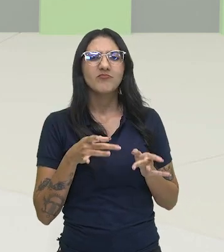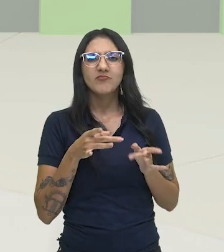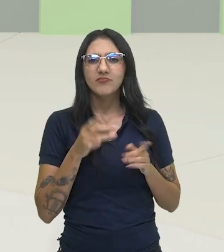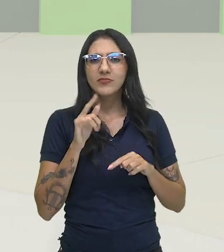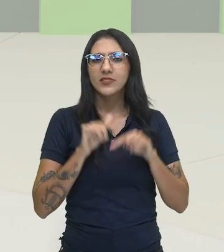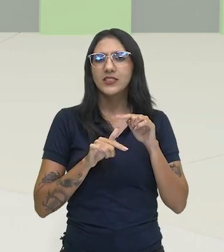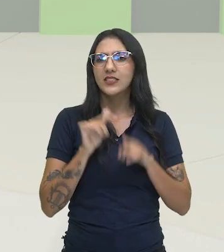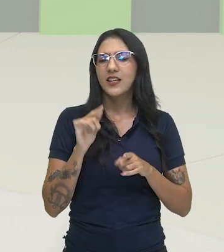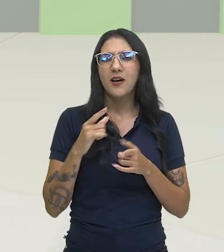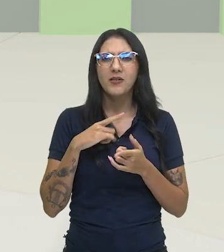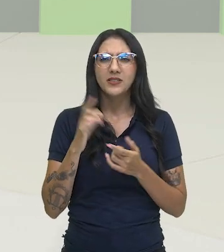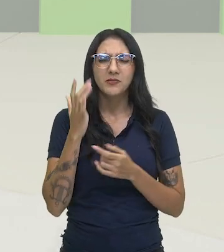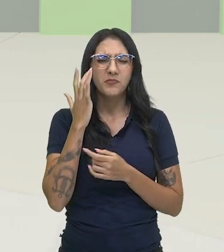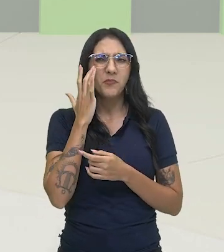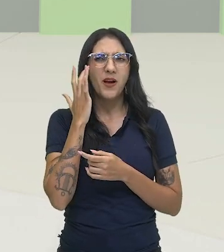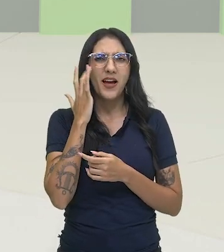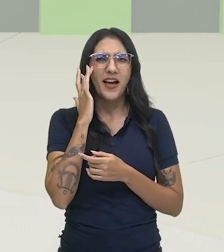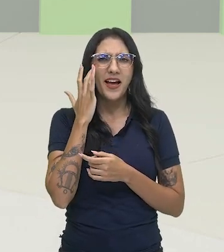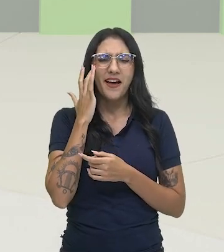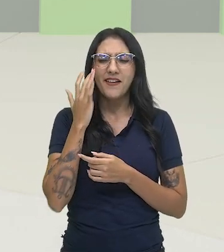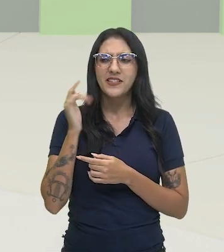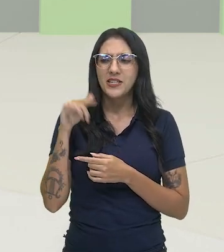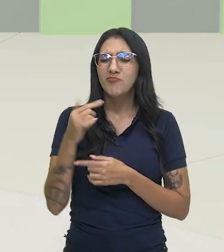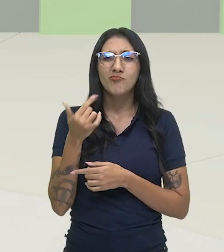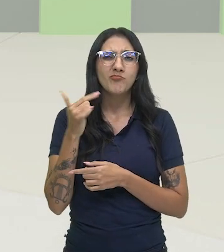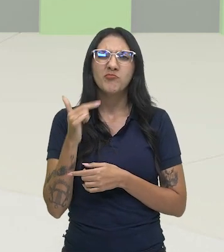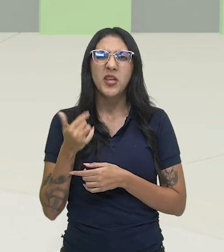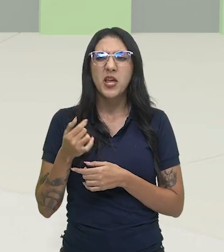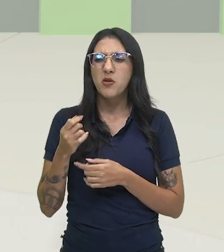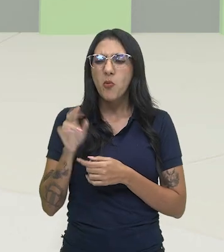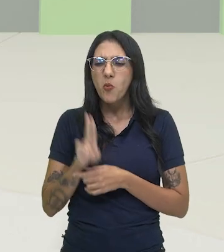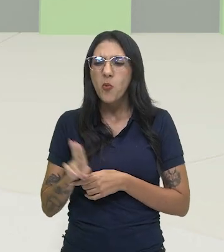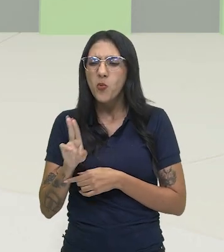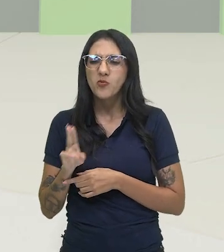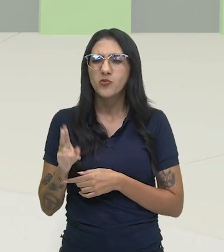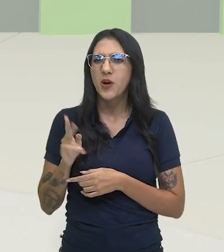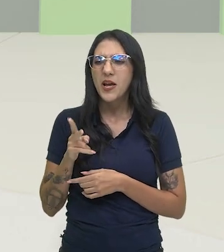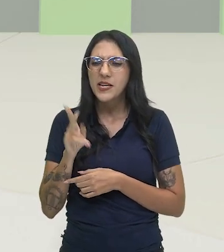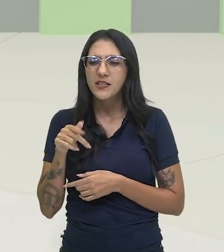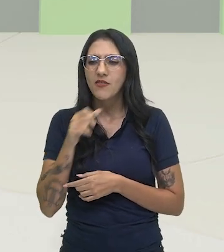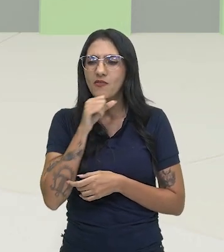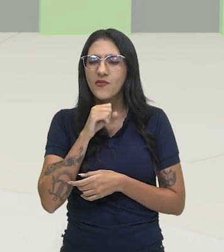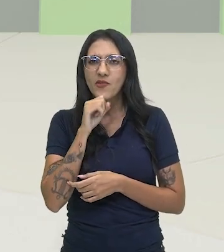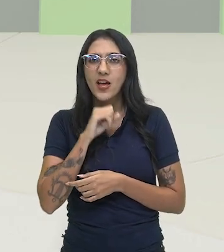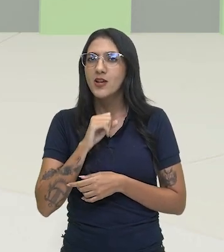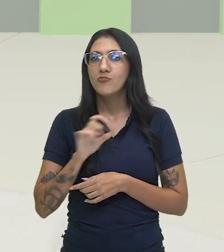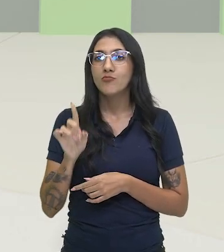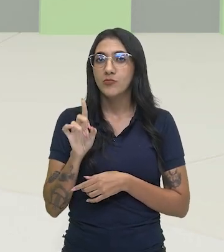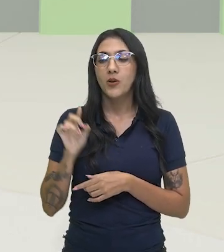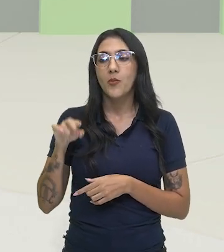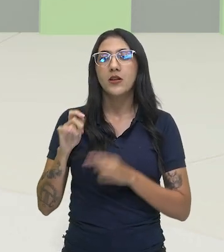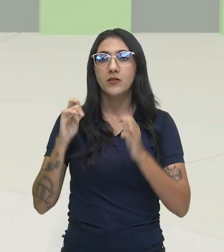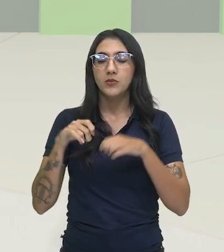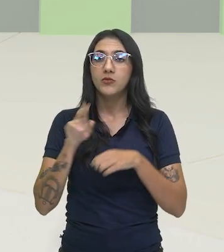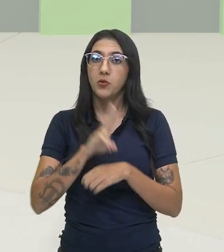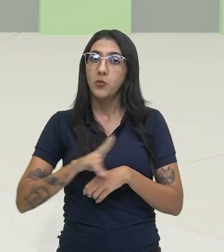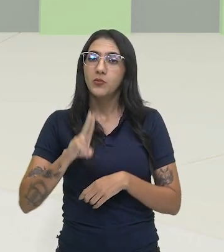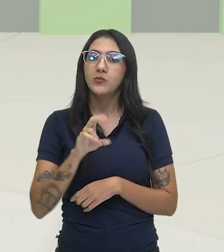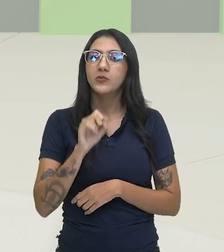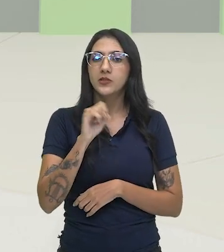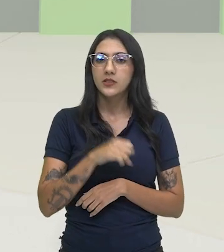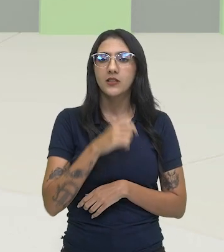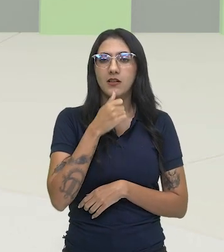descartar, né? Porque acha que ele não tem mais uso, mas que serve aí para meta-reciclagem, tá? Então,